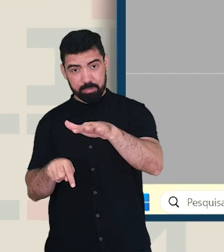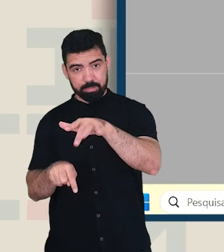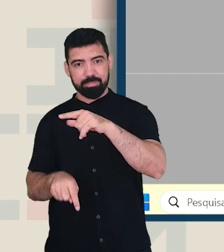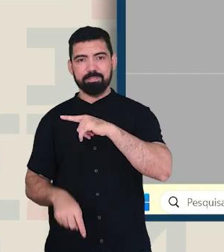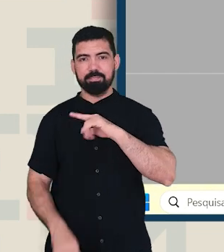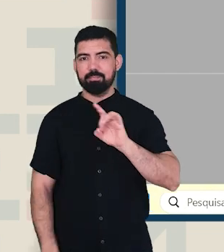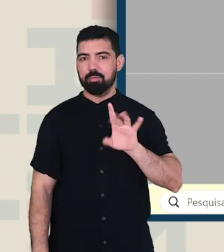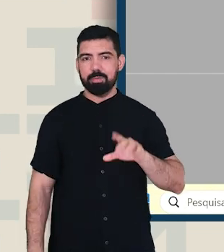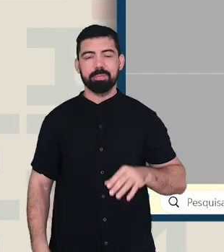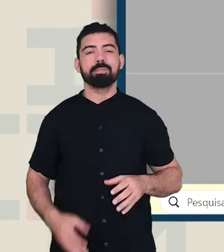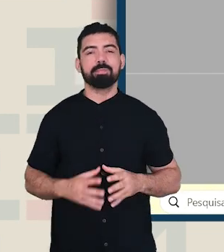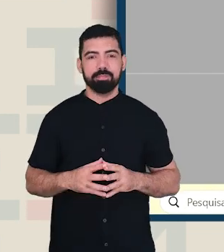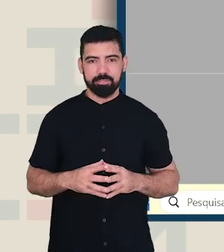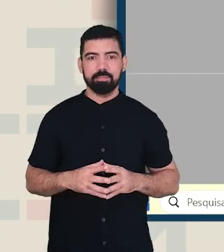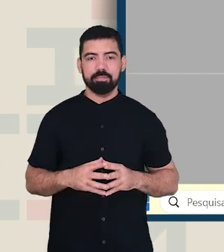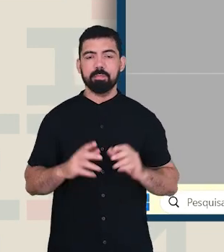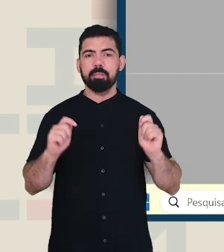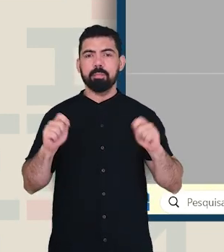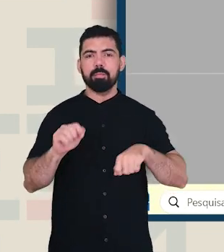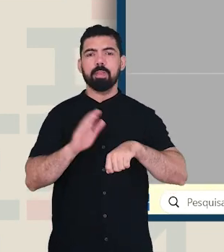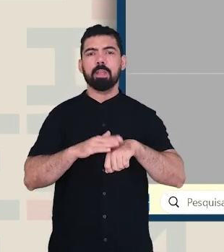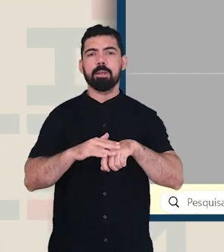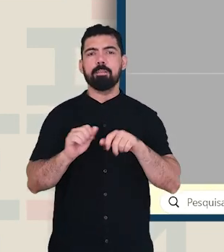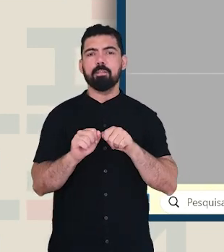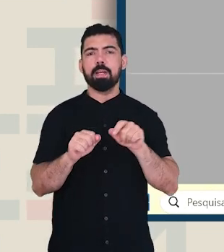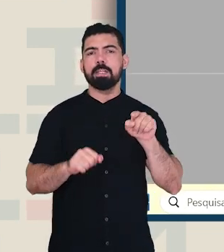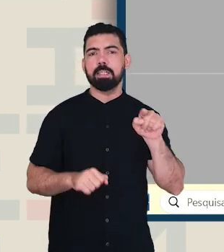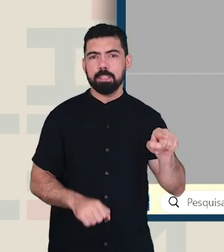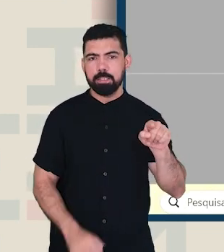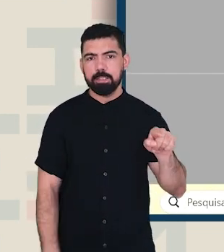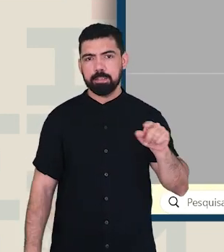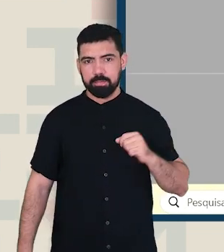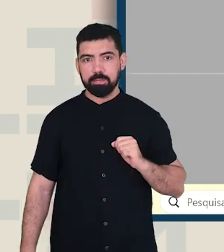Certo? Então, eu posso fazer com este